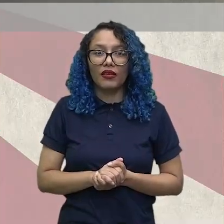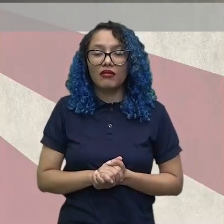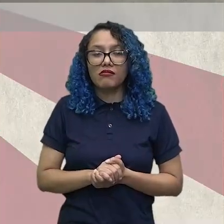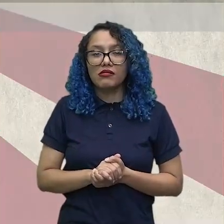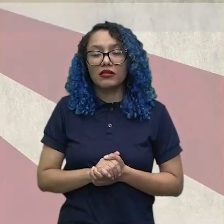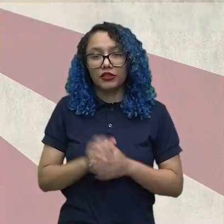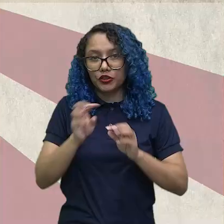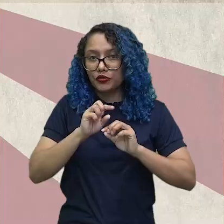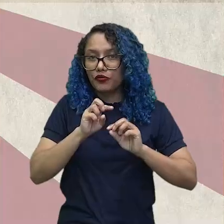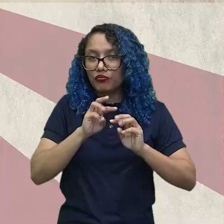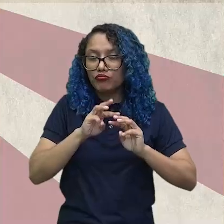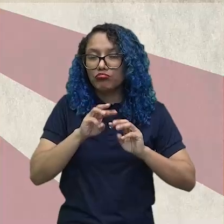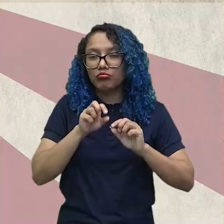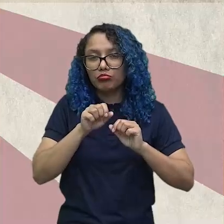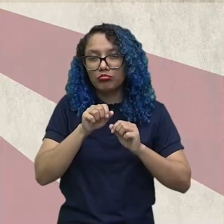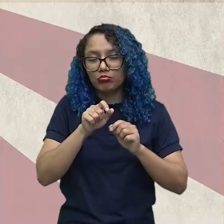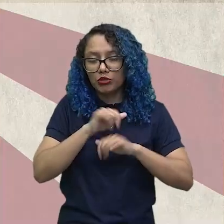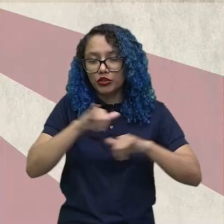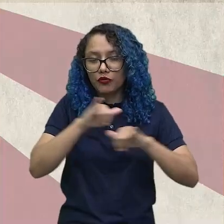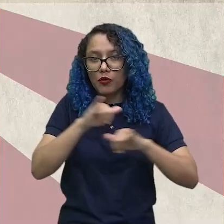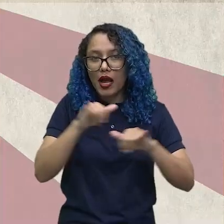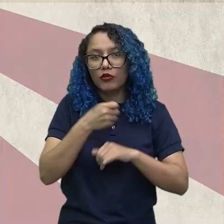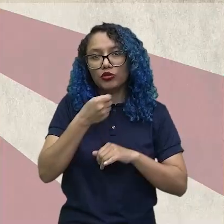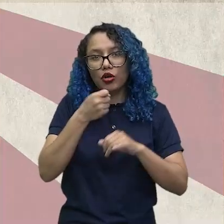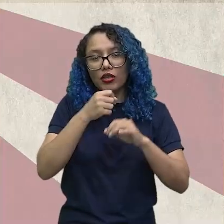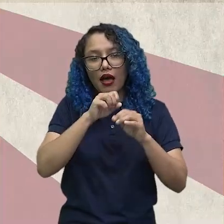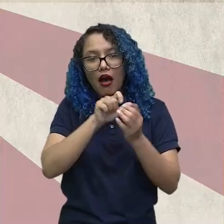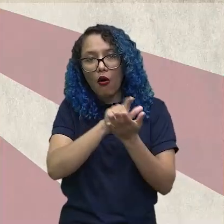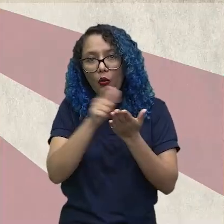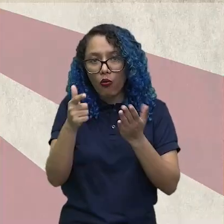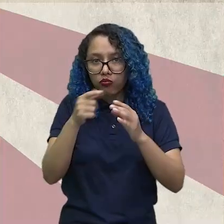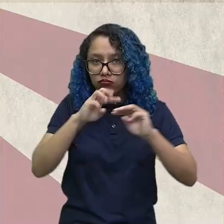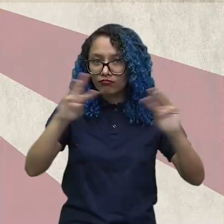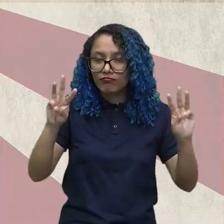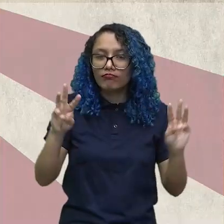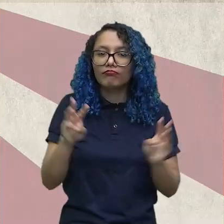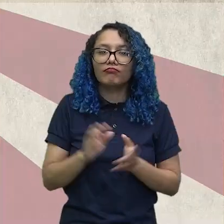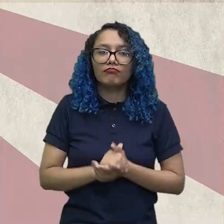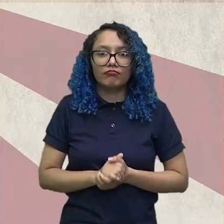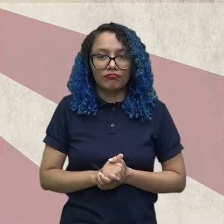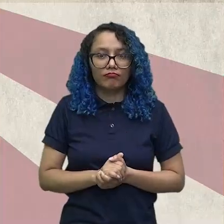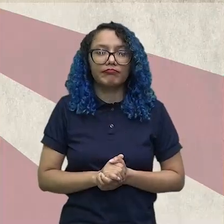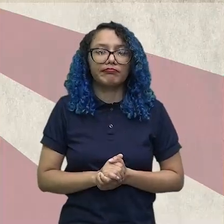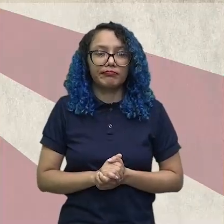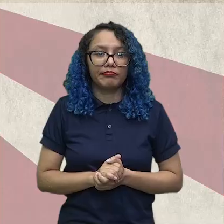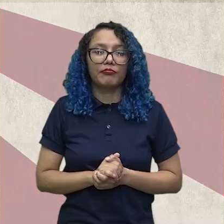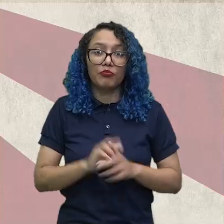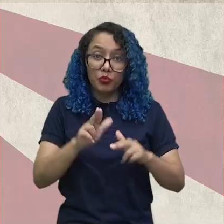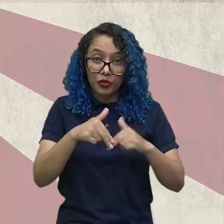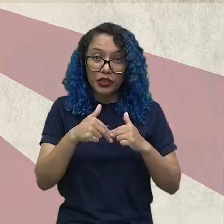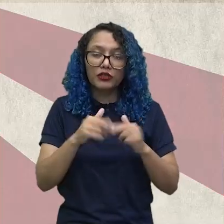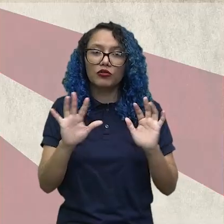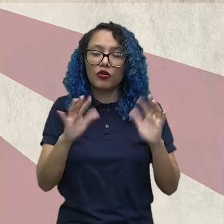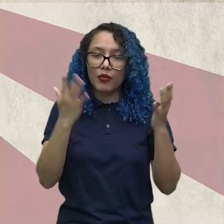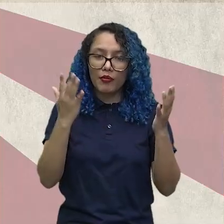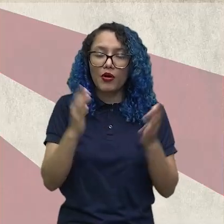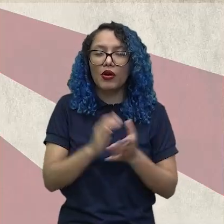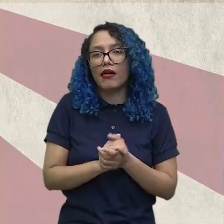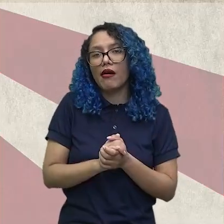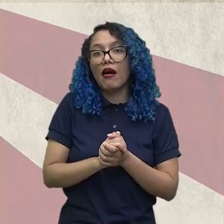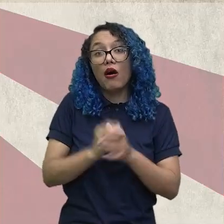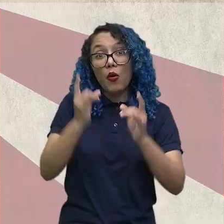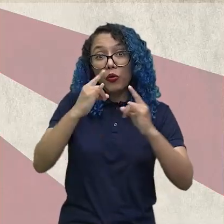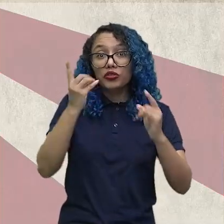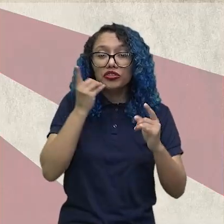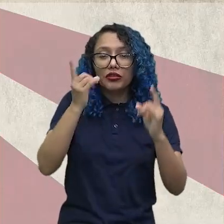E por conta desta situação fatídica, nós temos a comemoração do circo. E no século